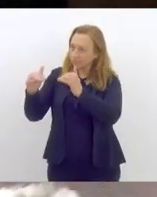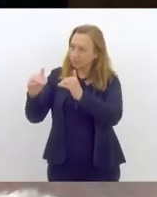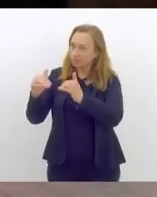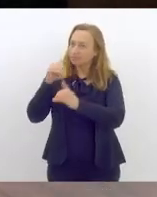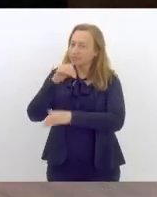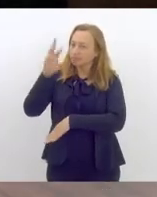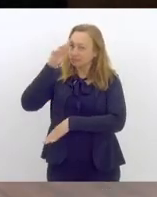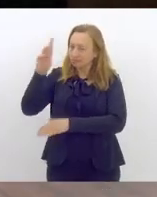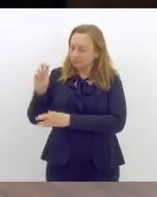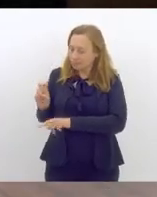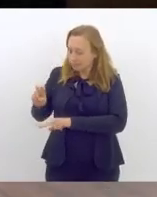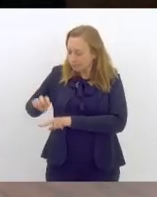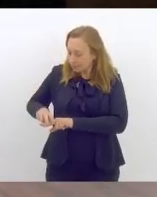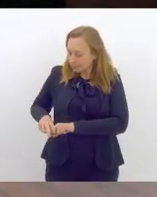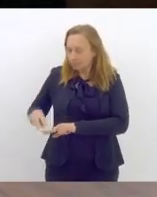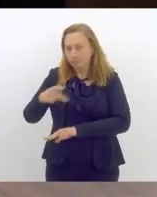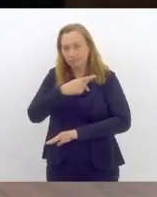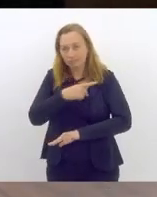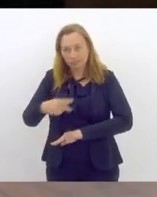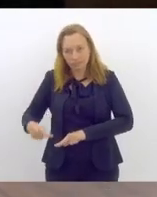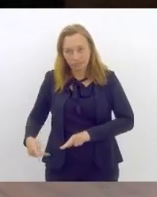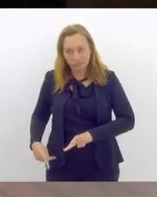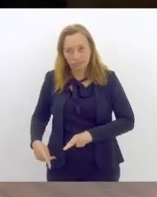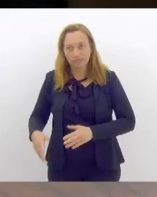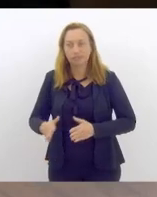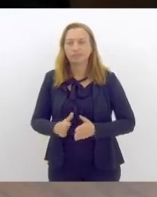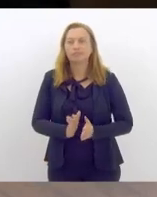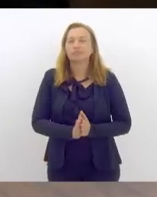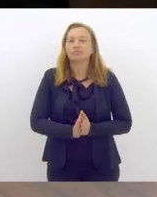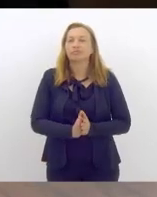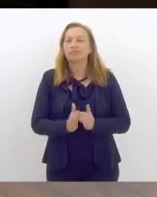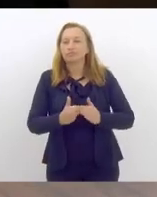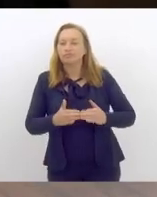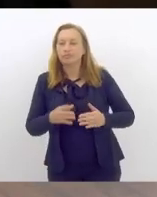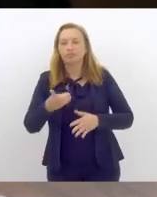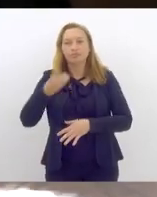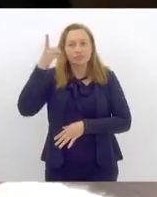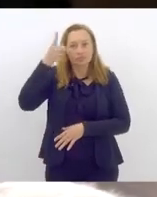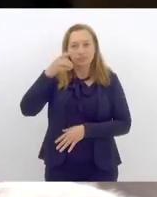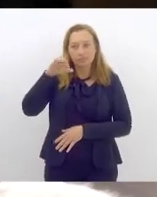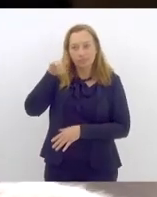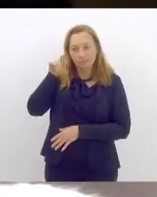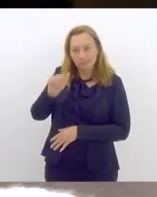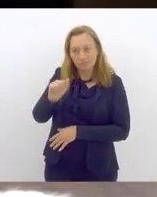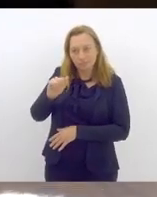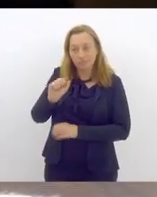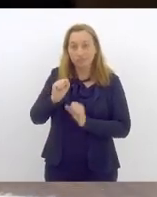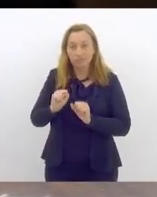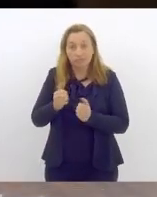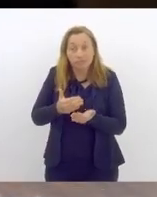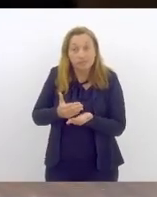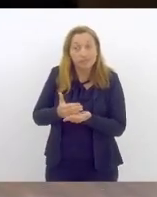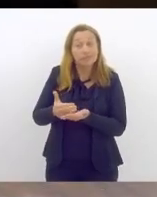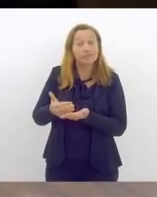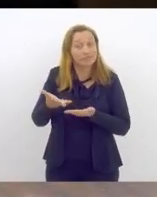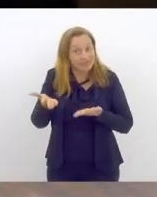quiçá, com licença do deputado Márcio Canella, possa ser algum prenúncio.